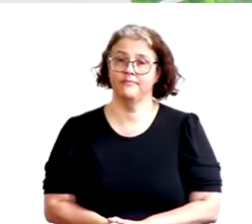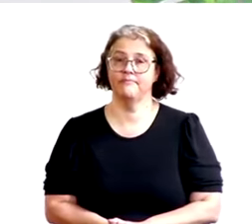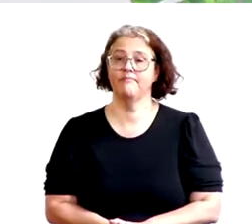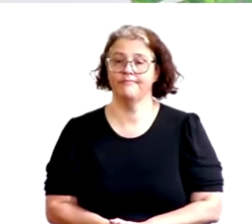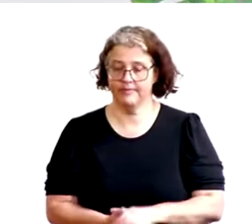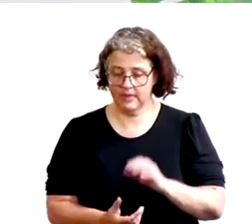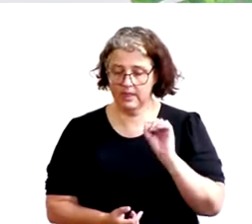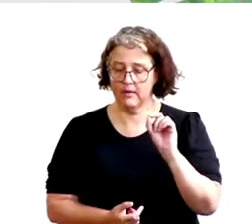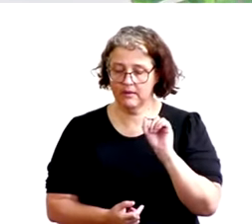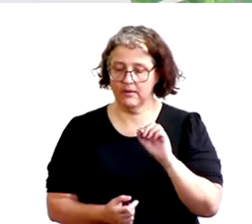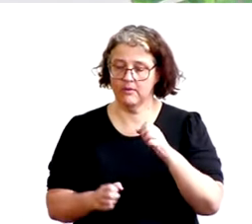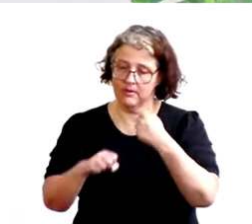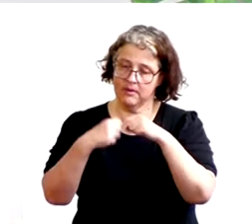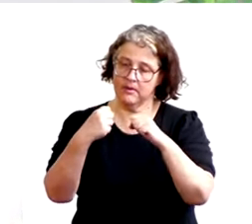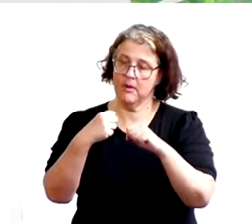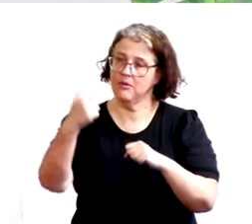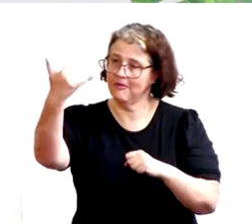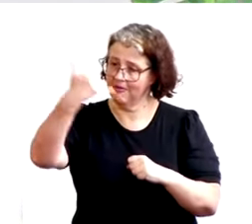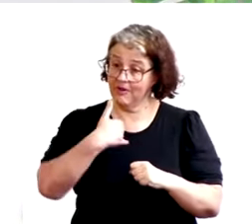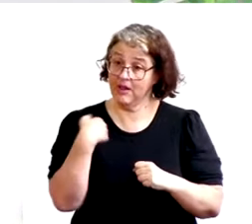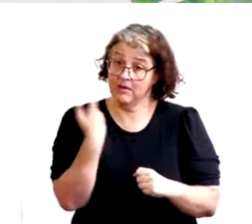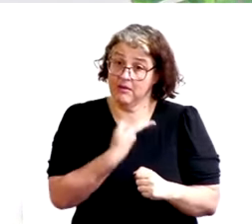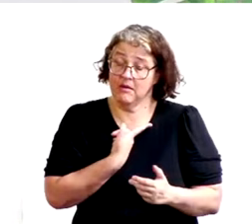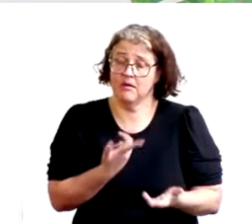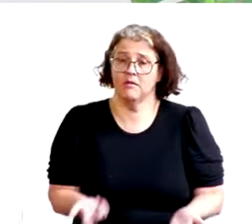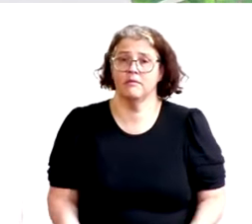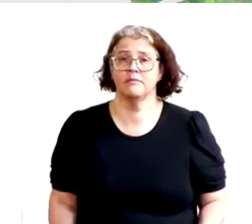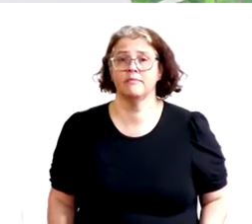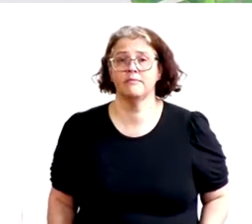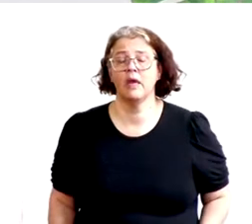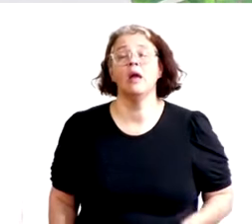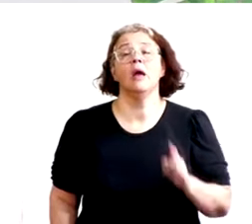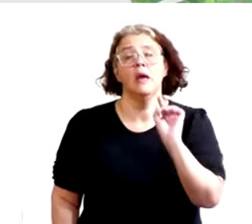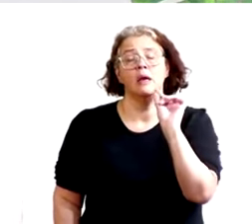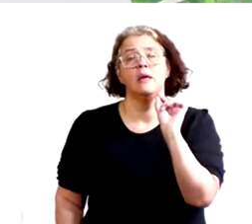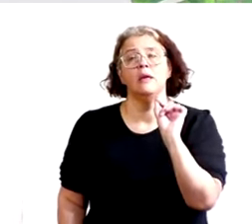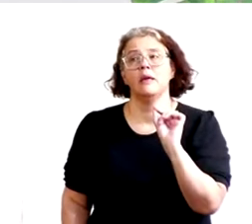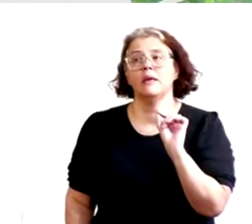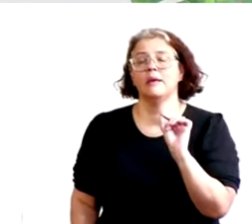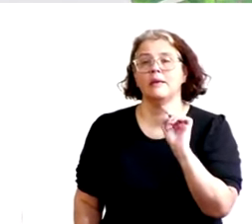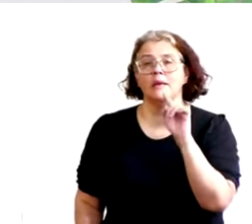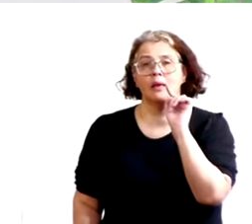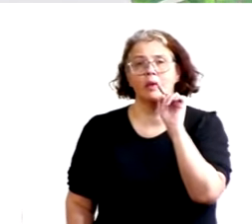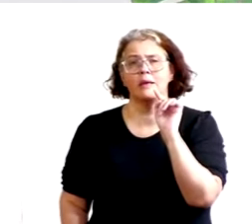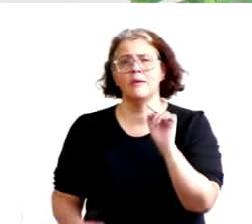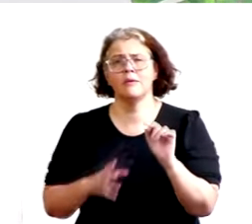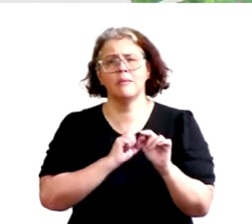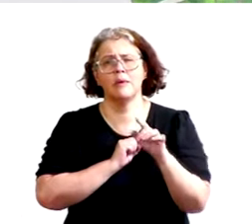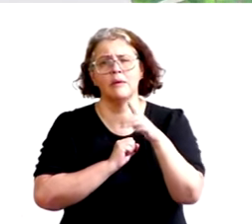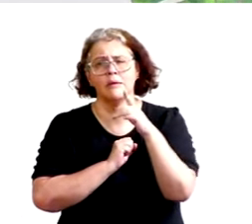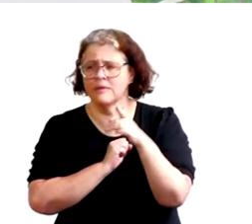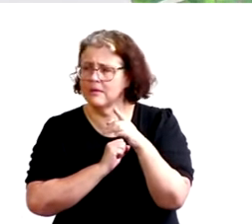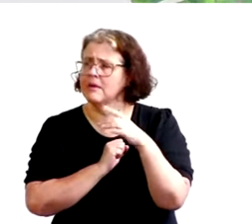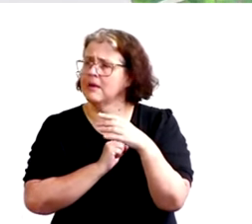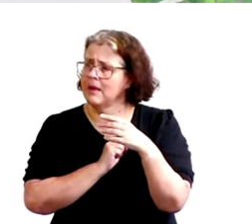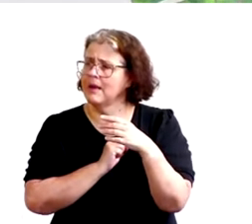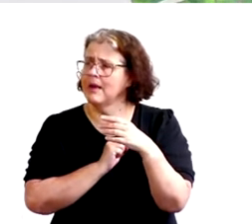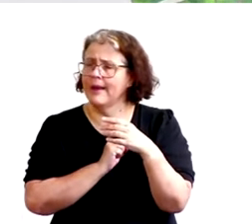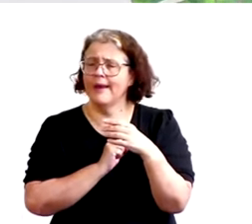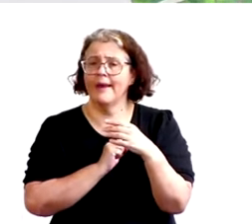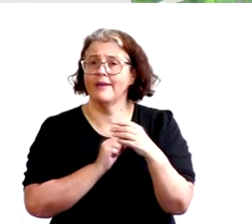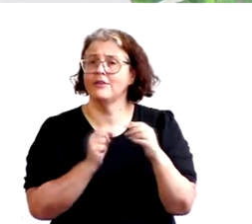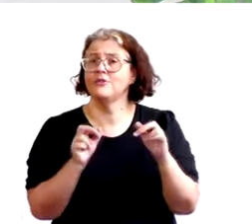é isso que o Salmos fala e isso queridos fez toda a diferença na vida de